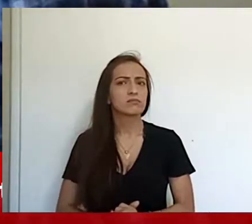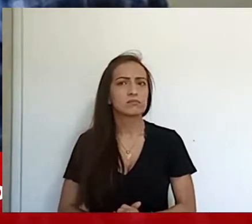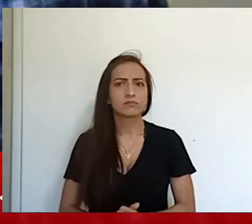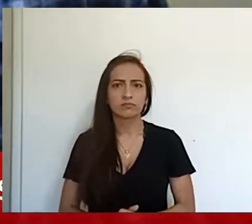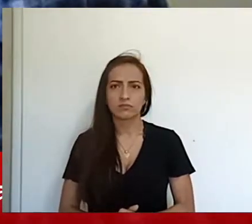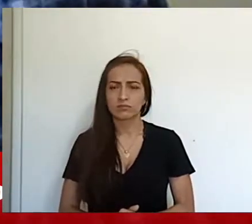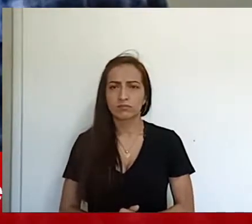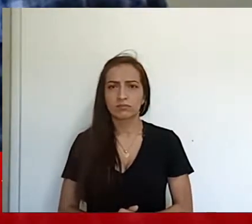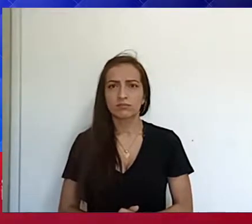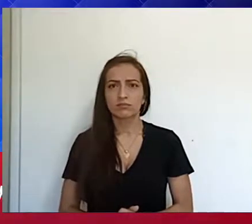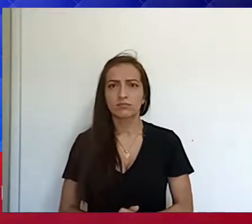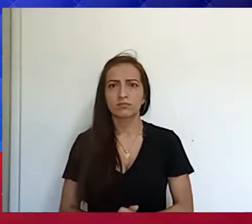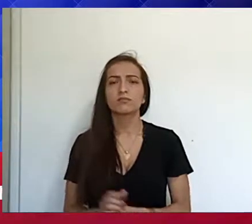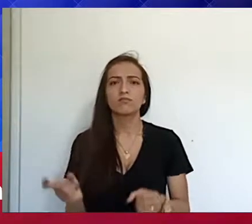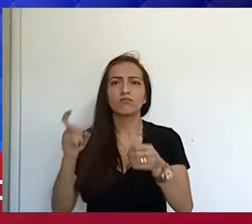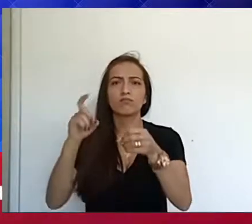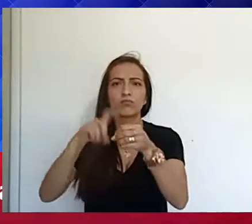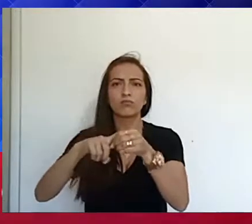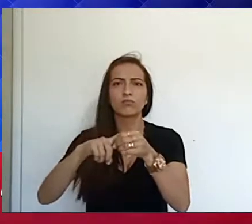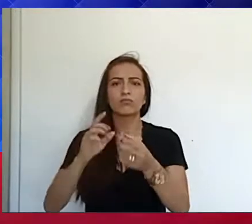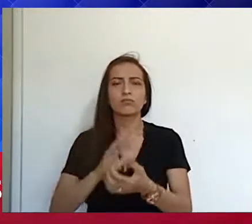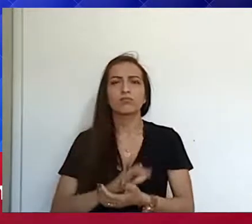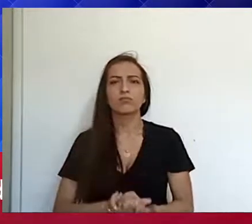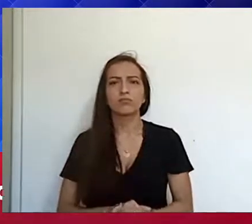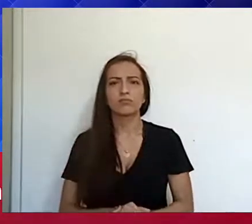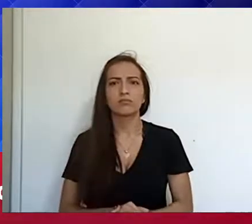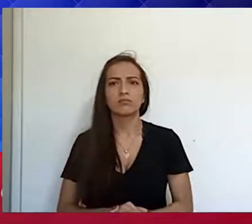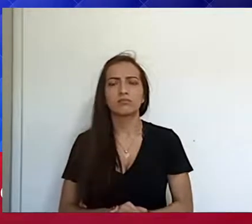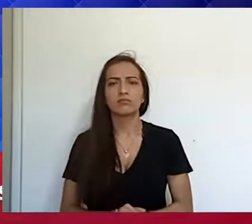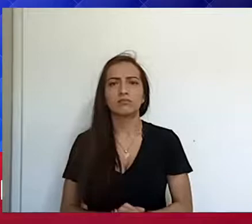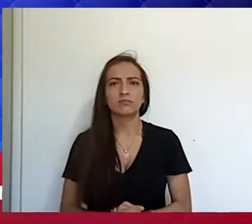Voltou, né? Sim, estamos ouvindo. Então,